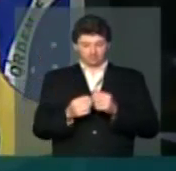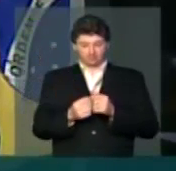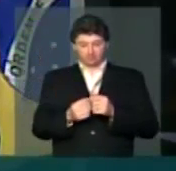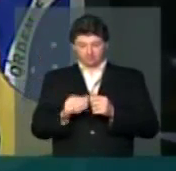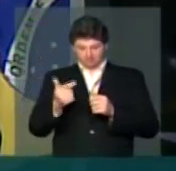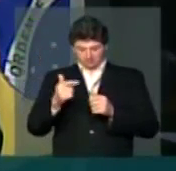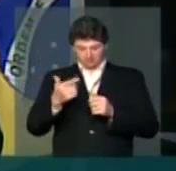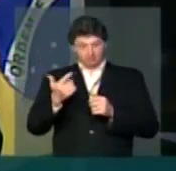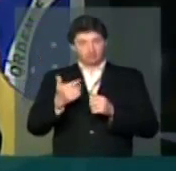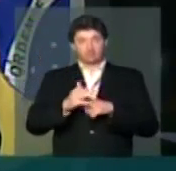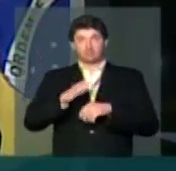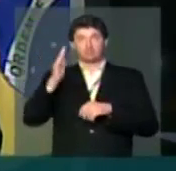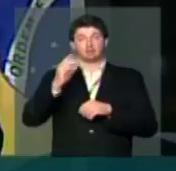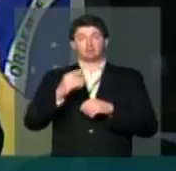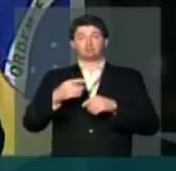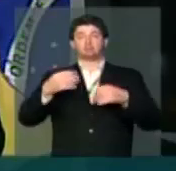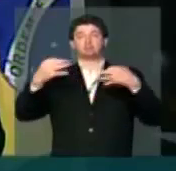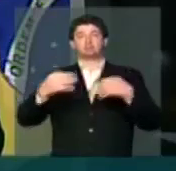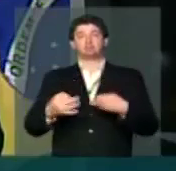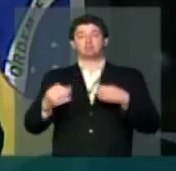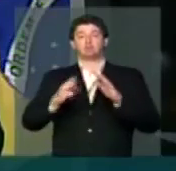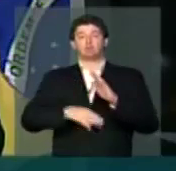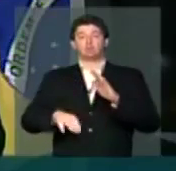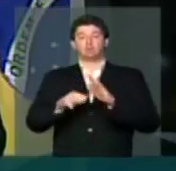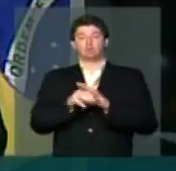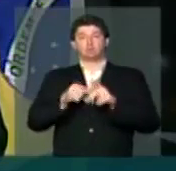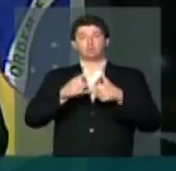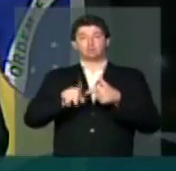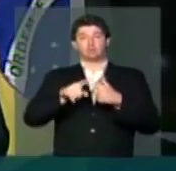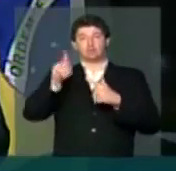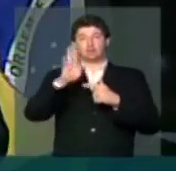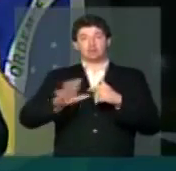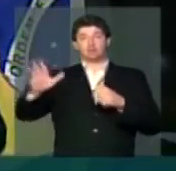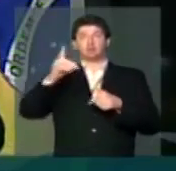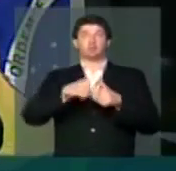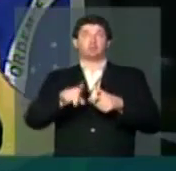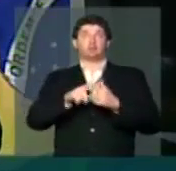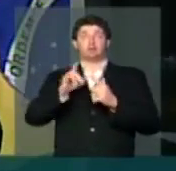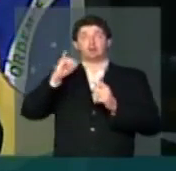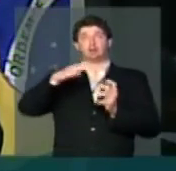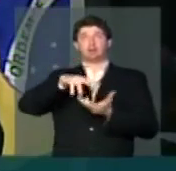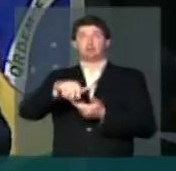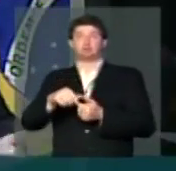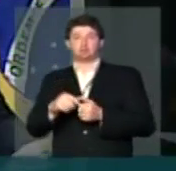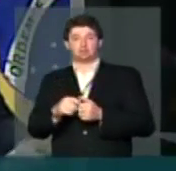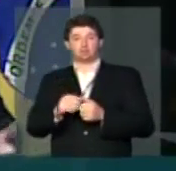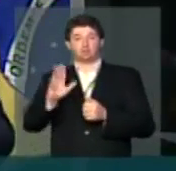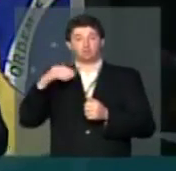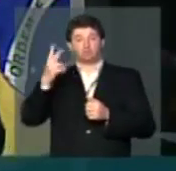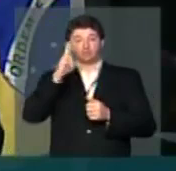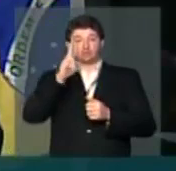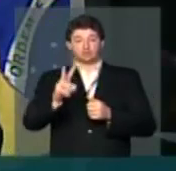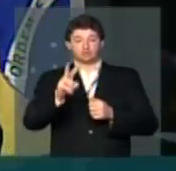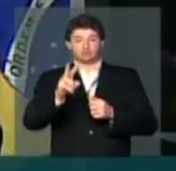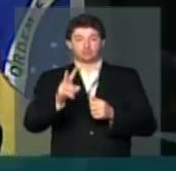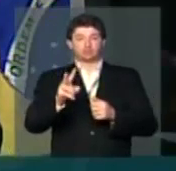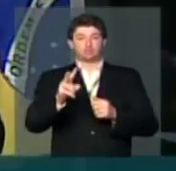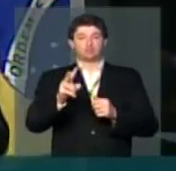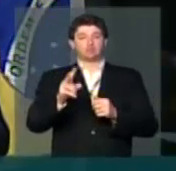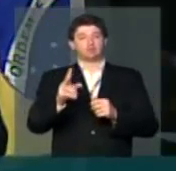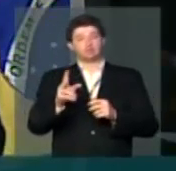cabe mais pendurar confortavelmente todas as agruras nacionais nos efeitos da crise internacional. Quando assistimos no